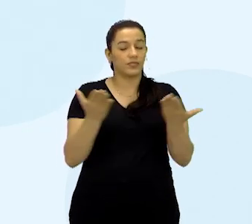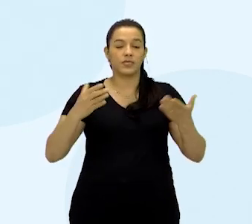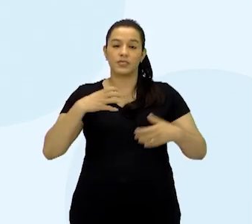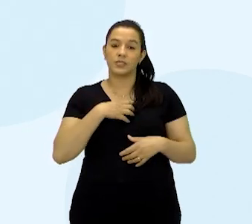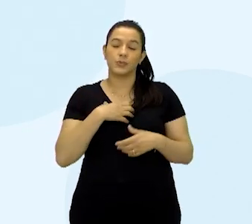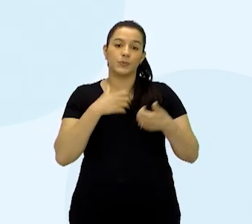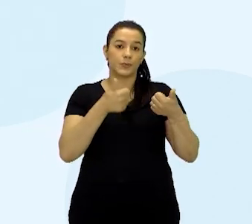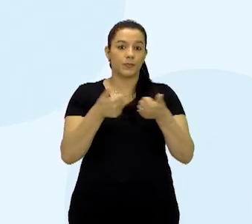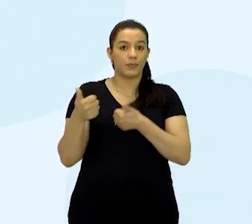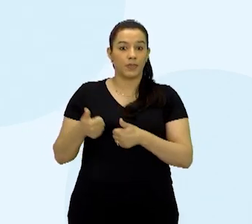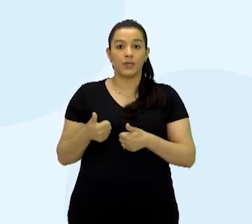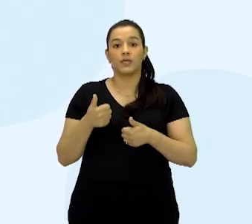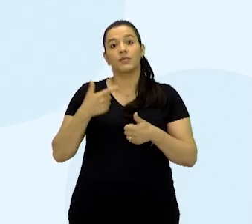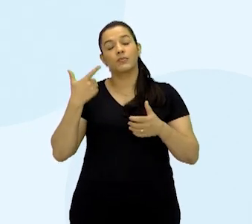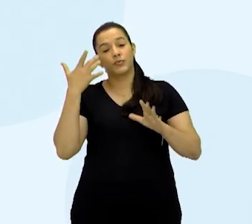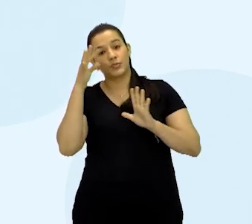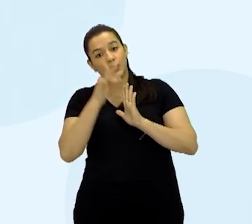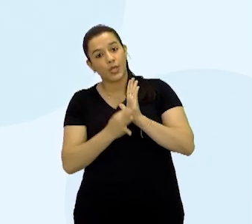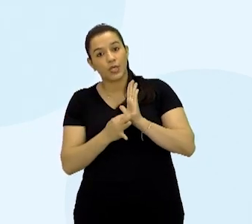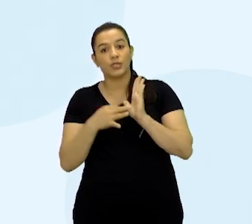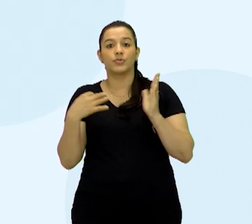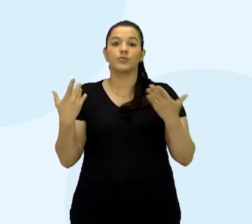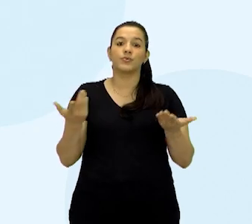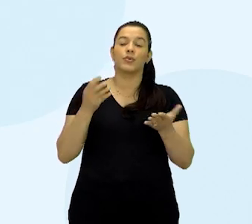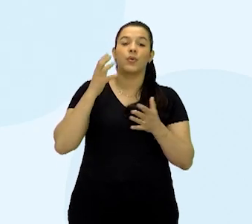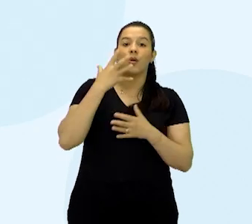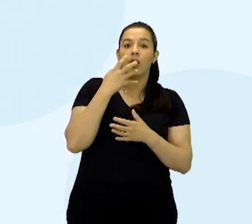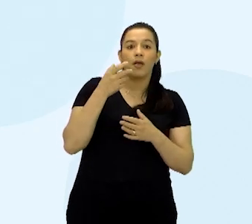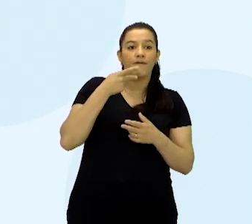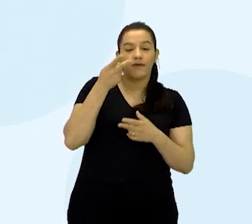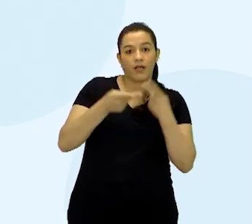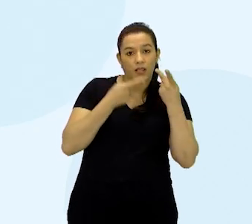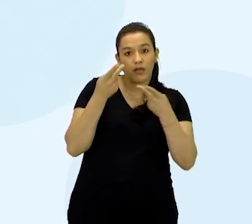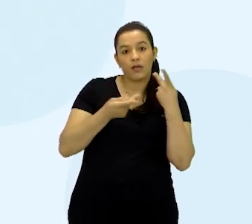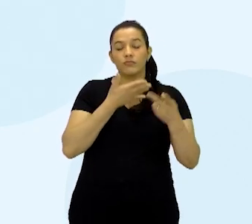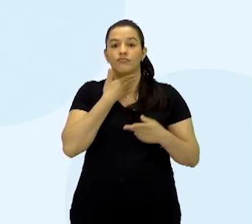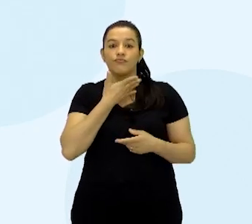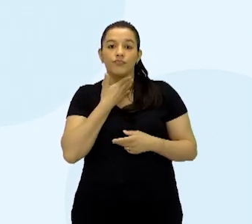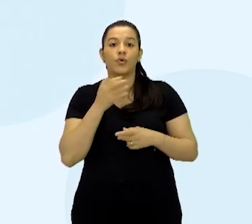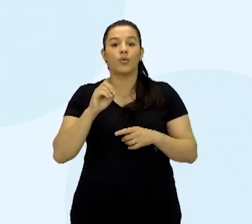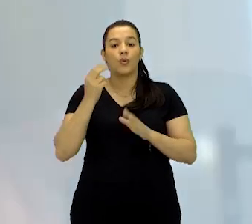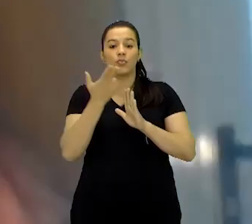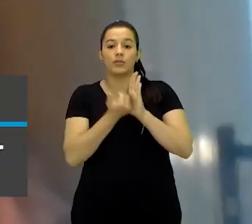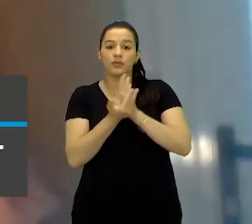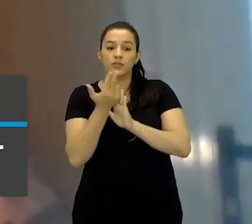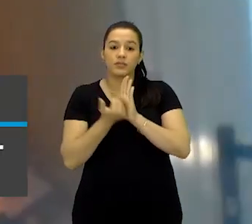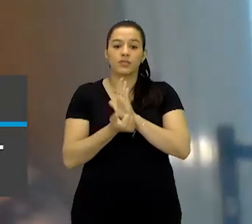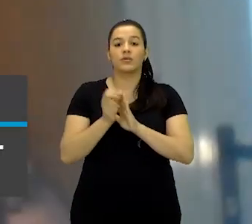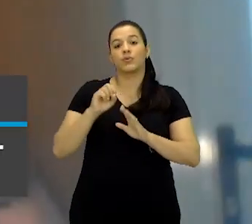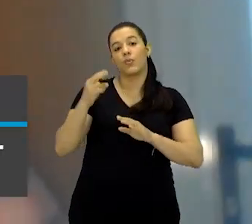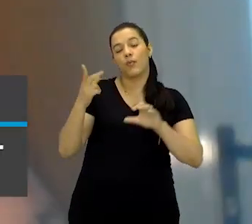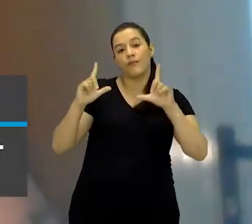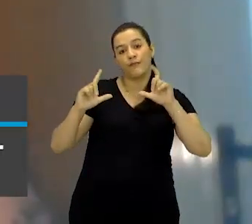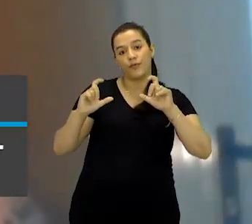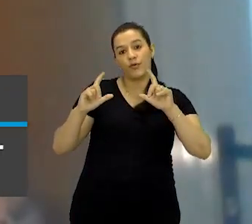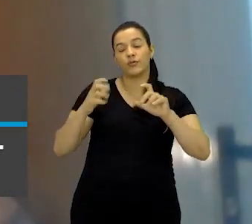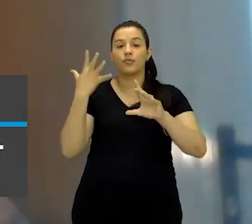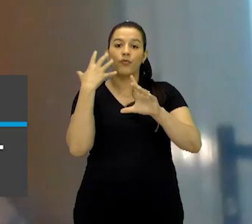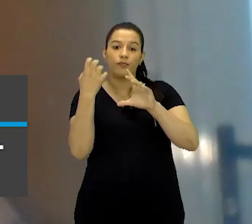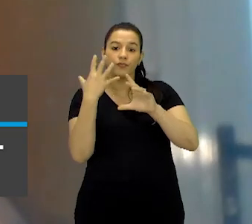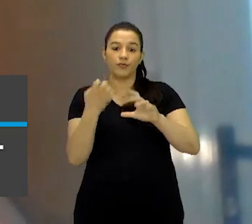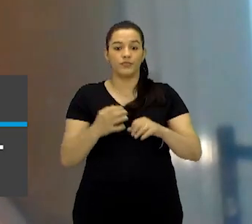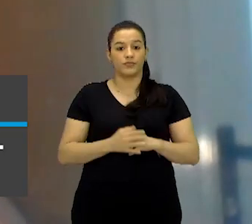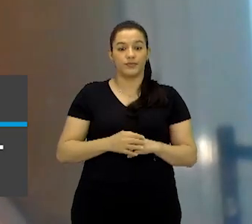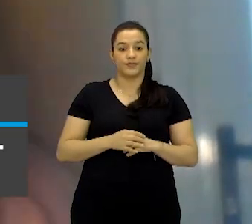mais à vontade, através de texto, áudio, vídeo, desenho ou foto. E encerro